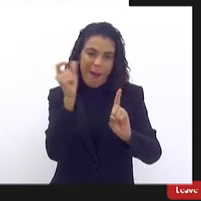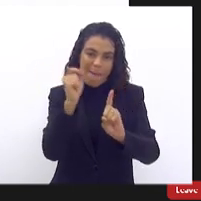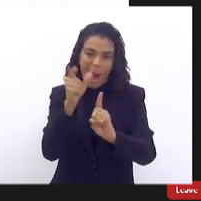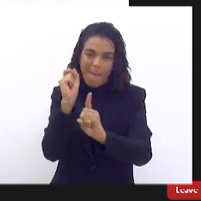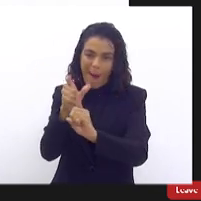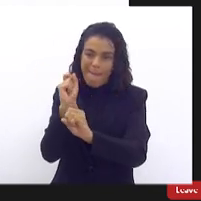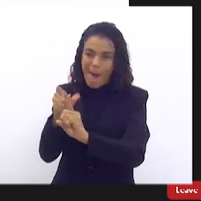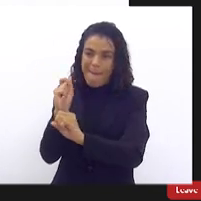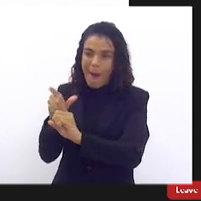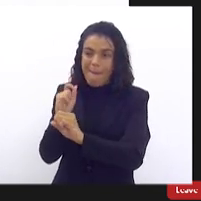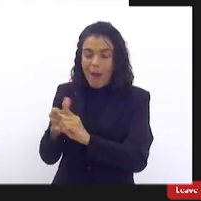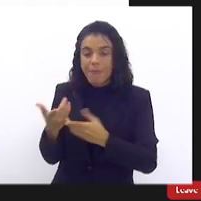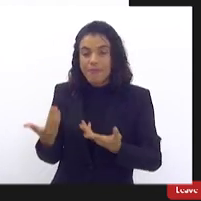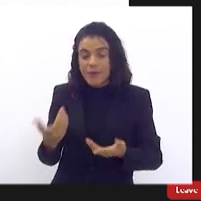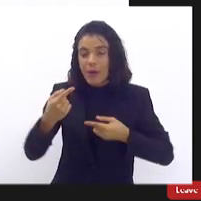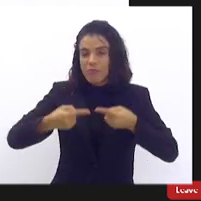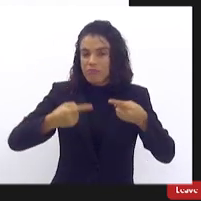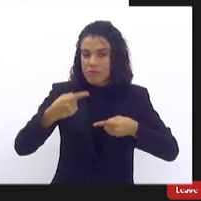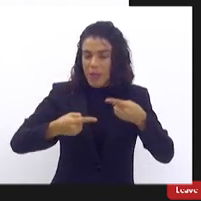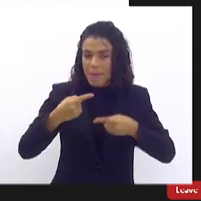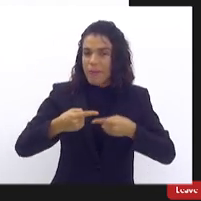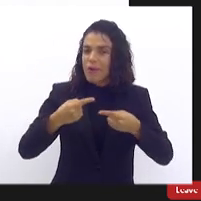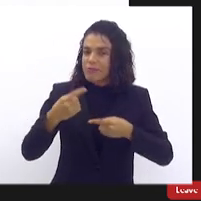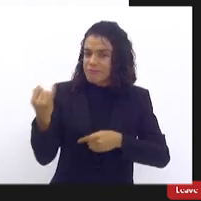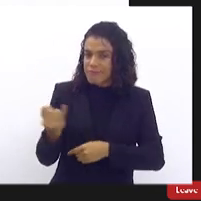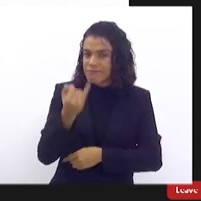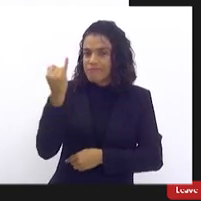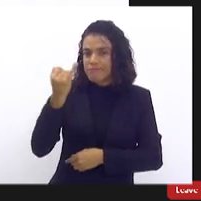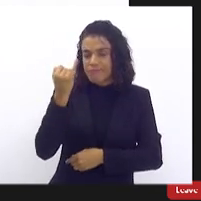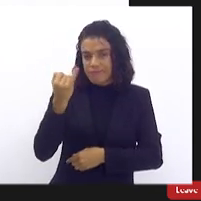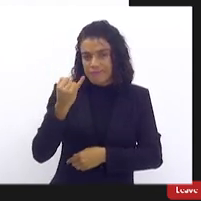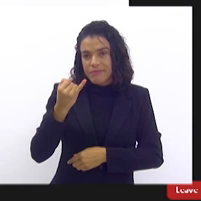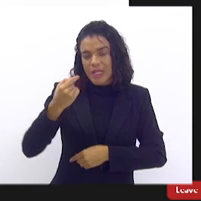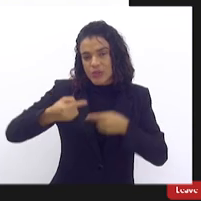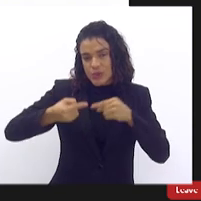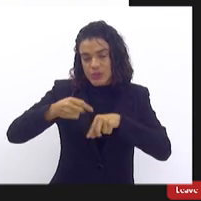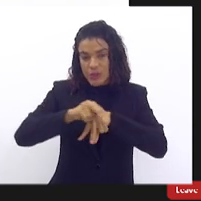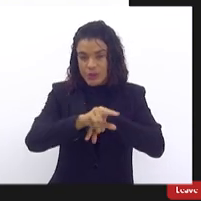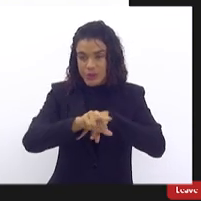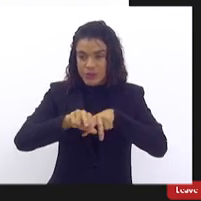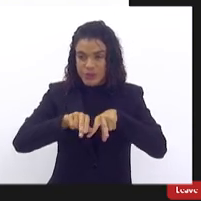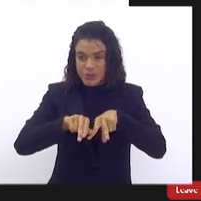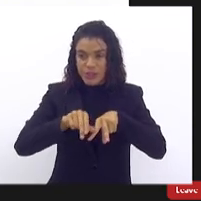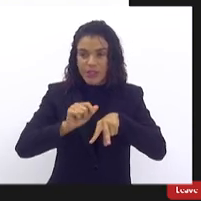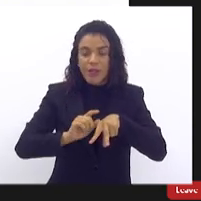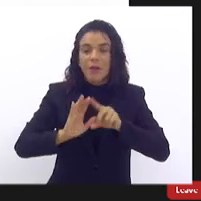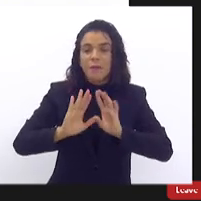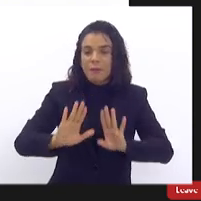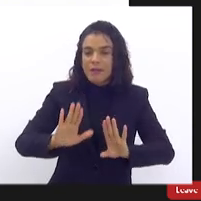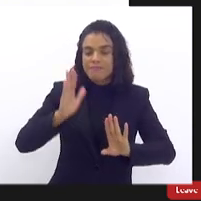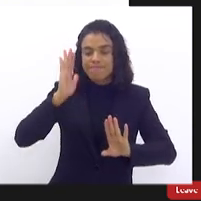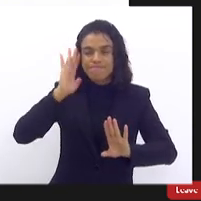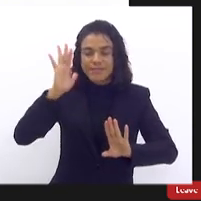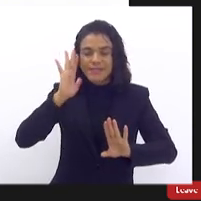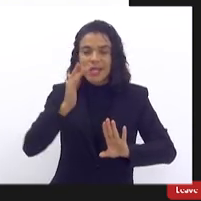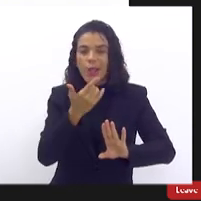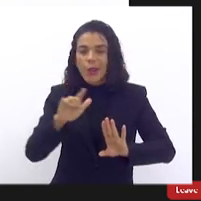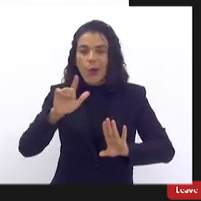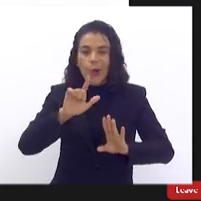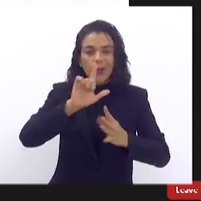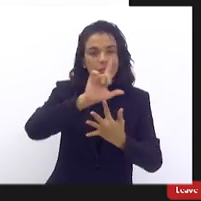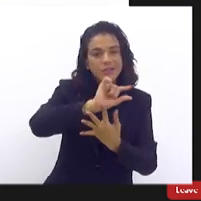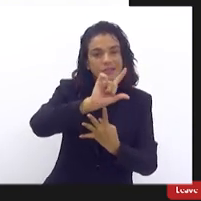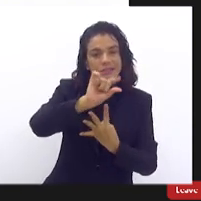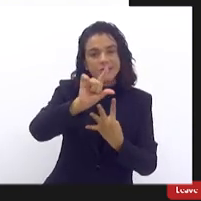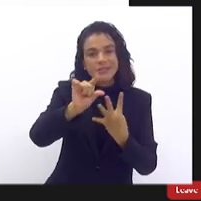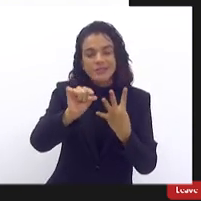Então, isso é uma das coisas, esse debate realmente incorporar uma visão de gênero, mas também, evidentemente, a gente pensar em outras alternativas, pensar